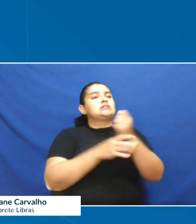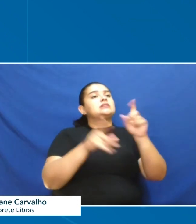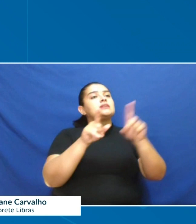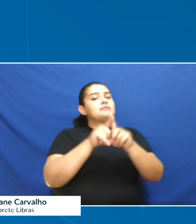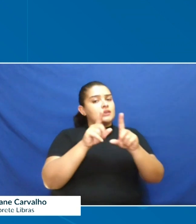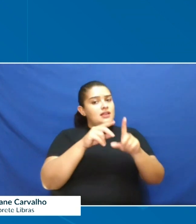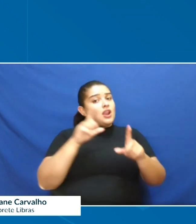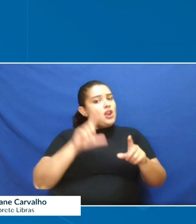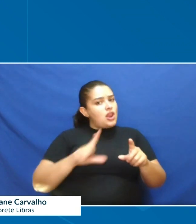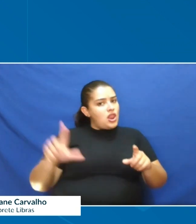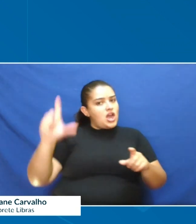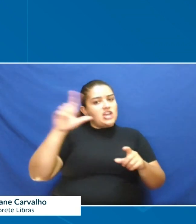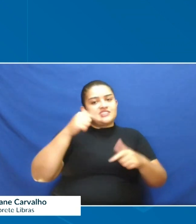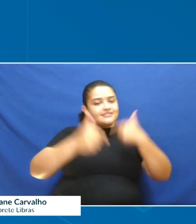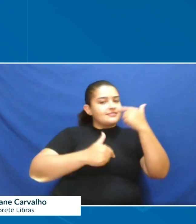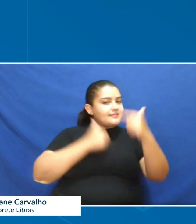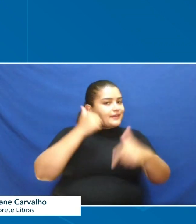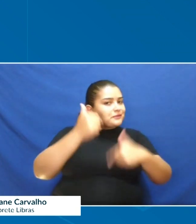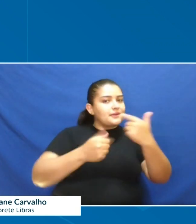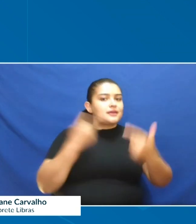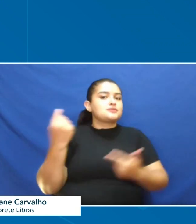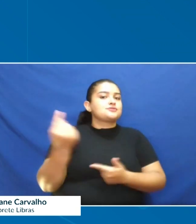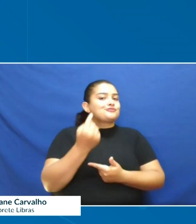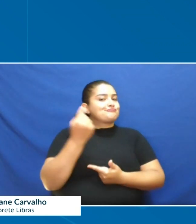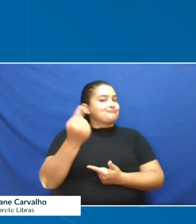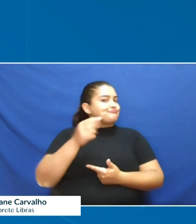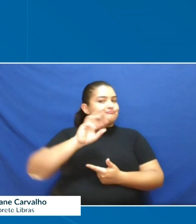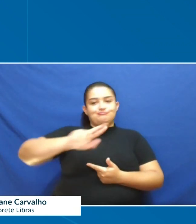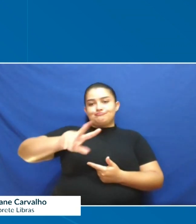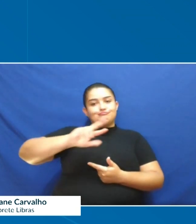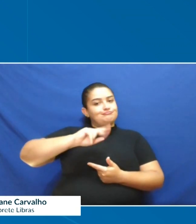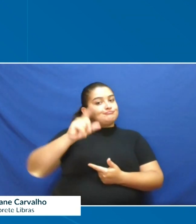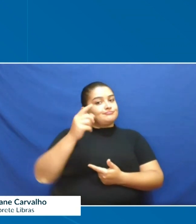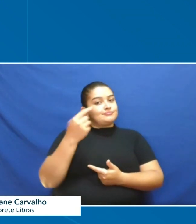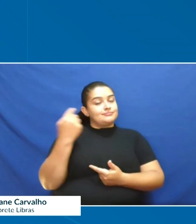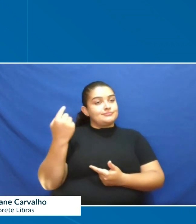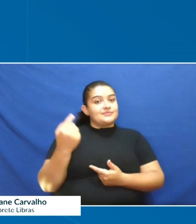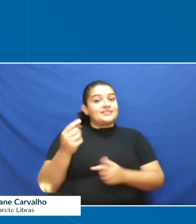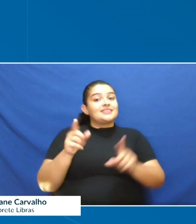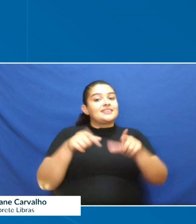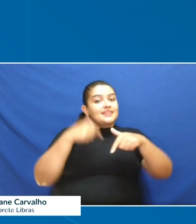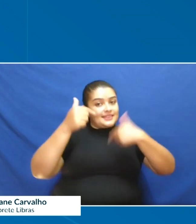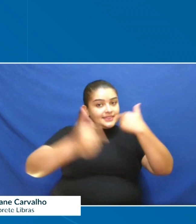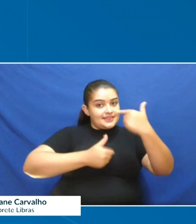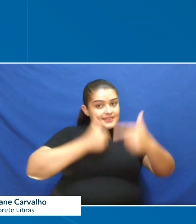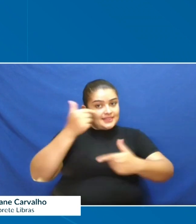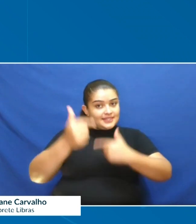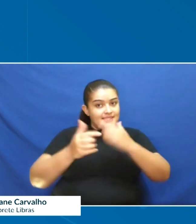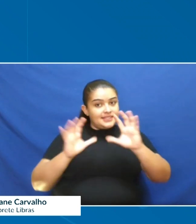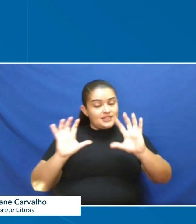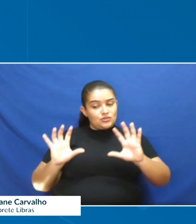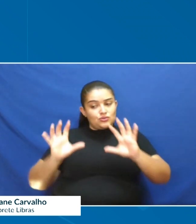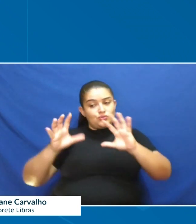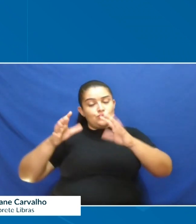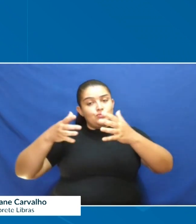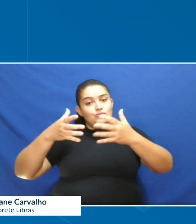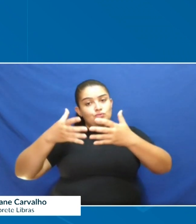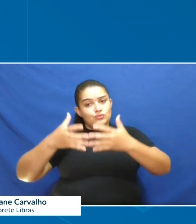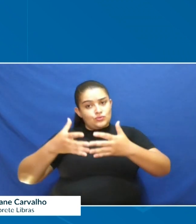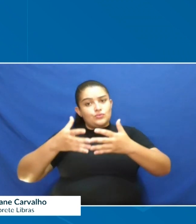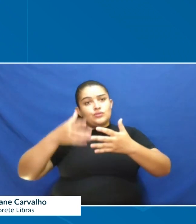não trabalha sozinho, ele trabalha, que a gente chama a 6 mãos, né? É o trabalho dele, conhecendo